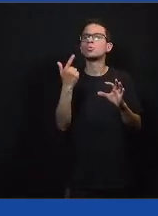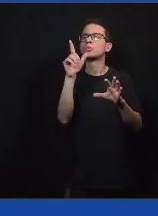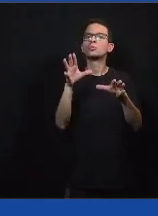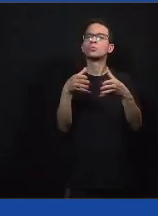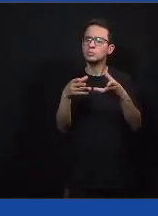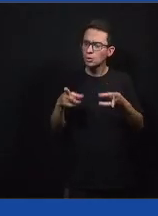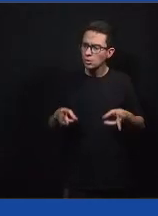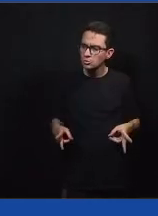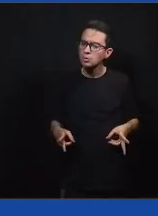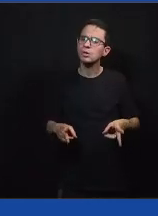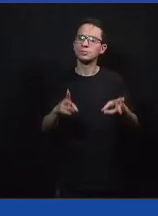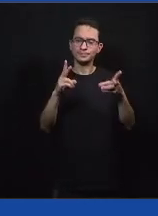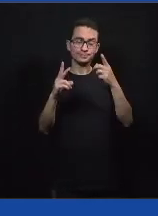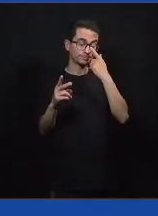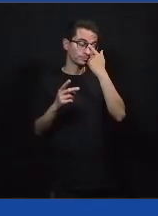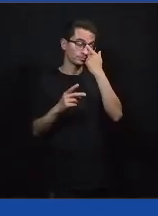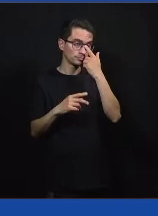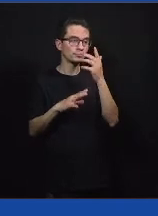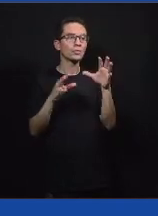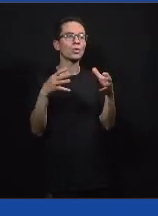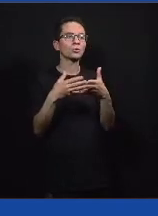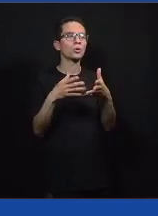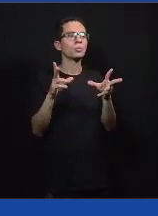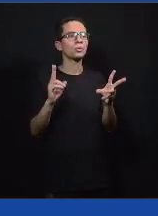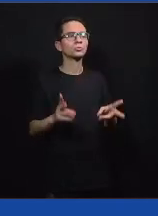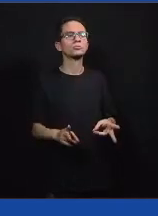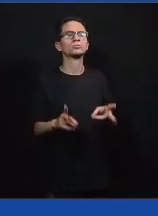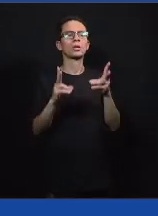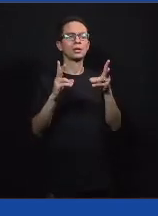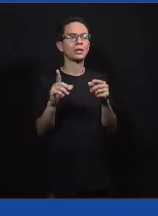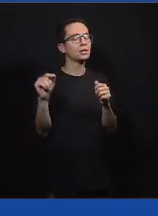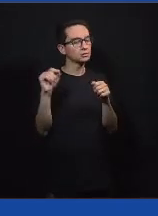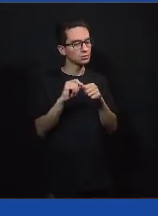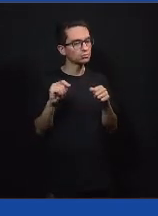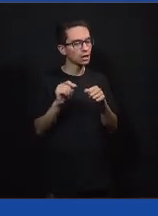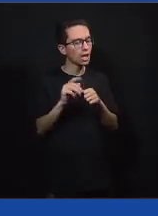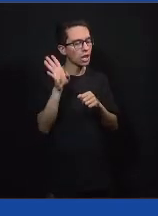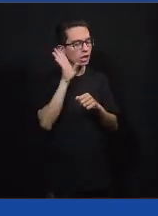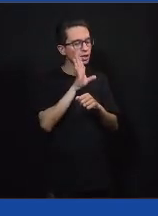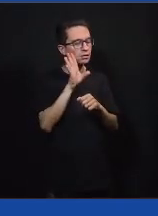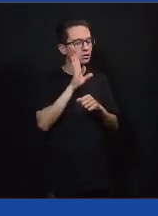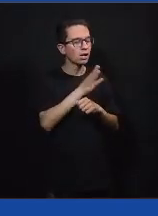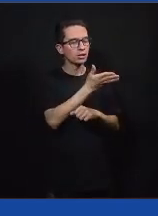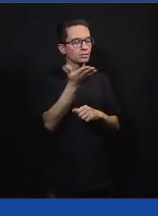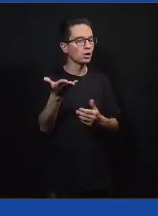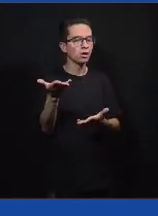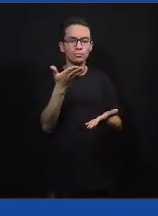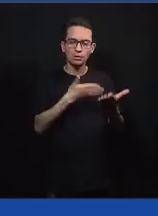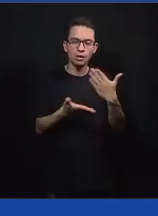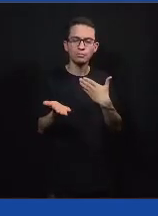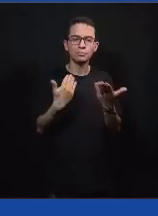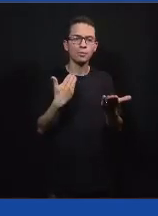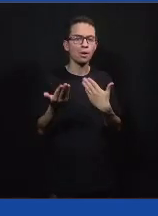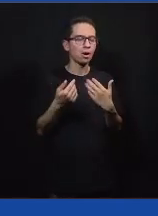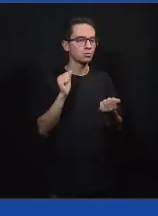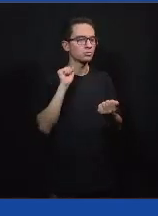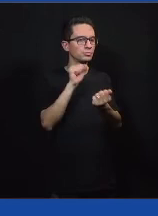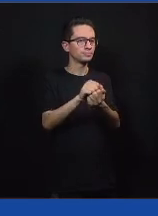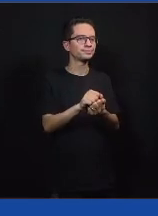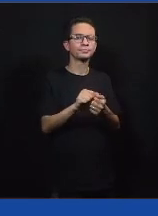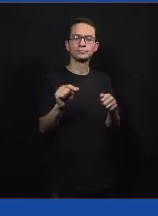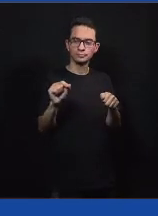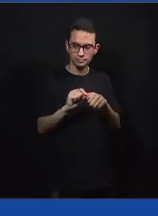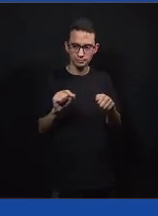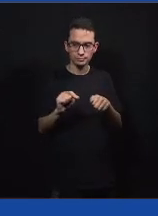continuidade né para continuidade do grupo para a continuidade das ações Então acho que é legal eles falaram um pouco disso até para gente